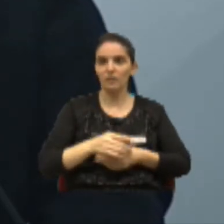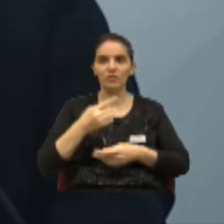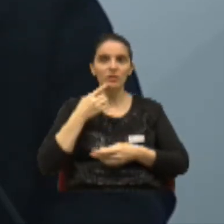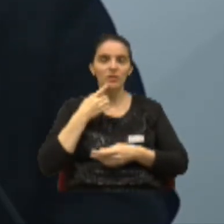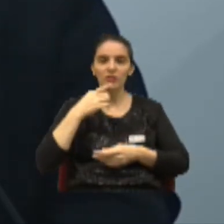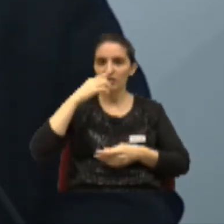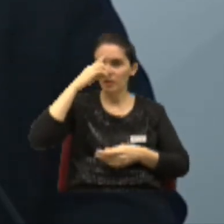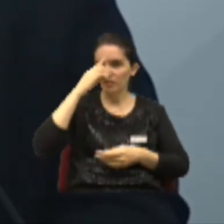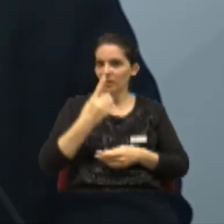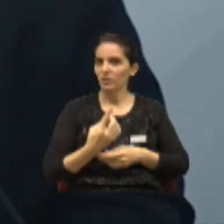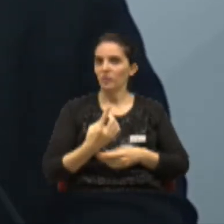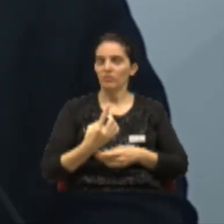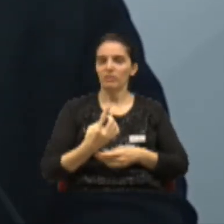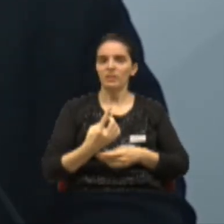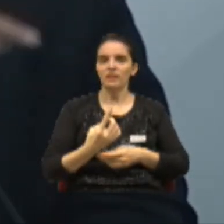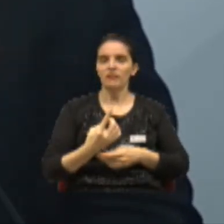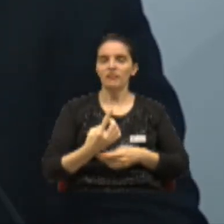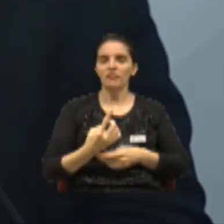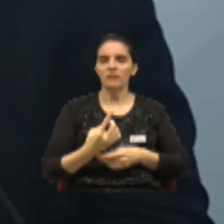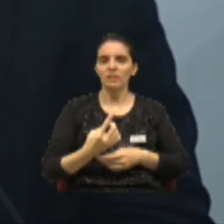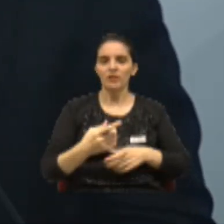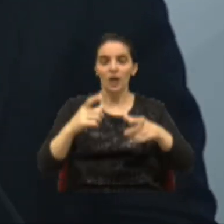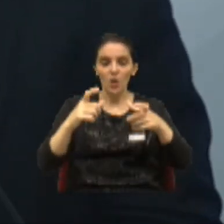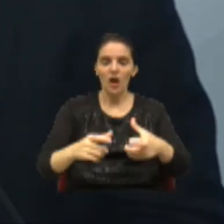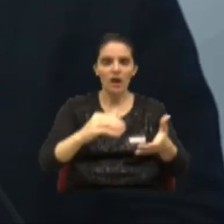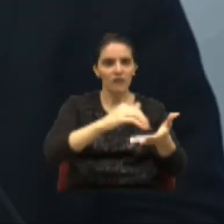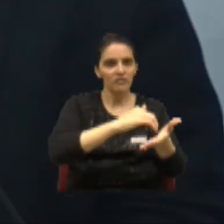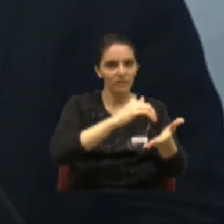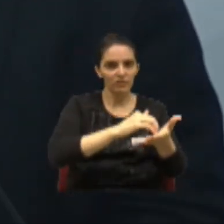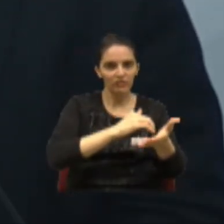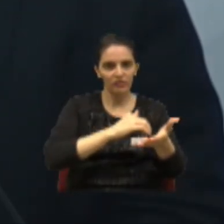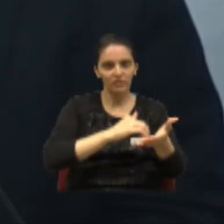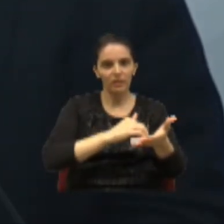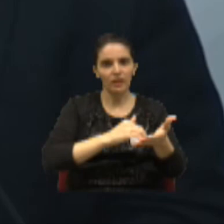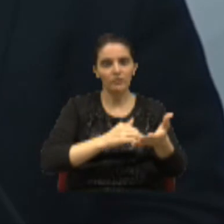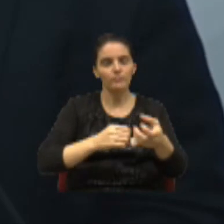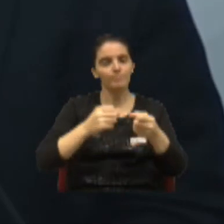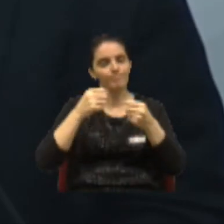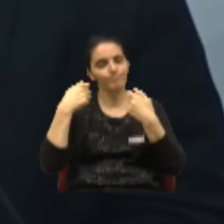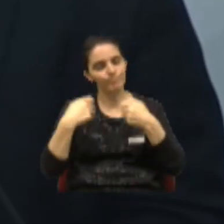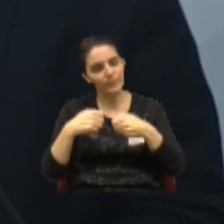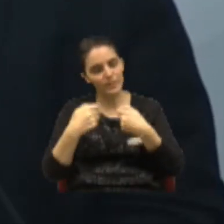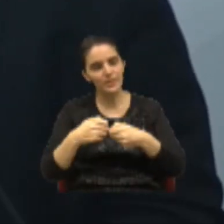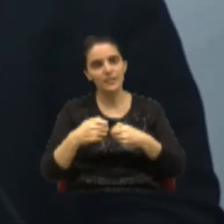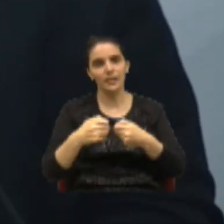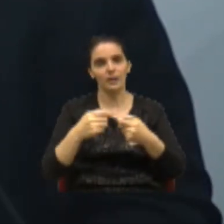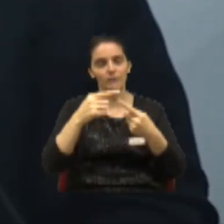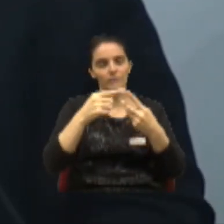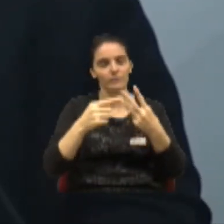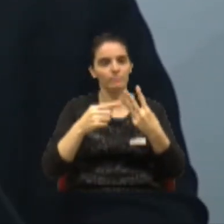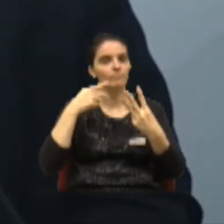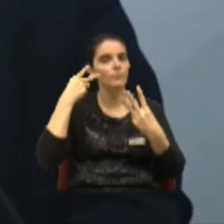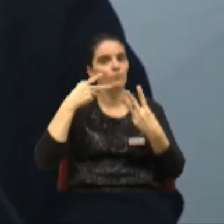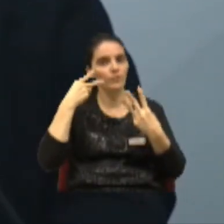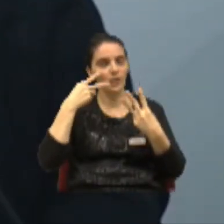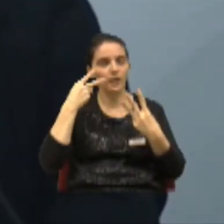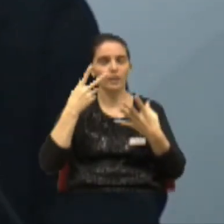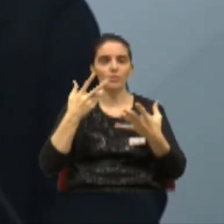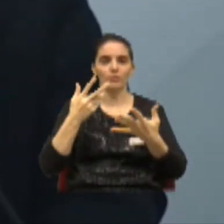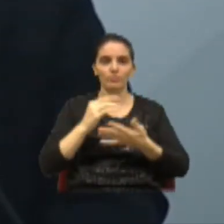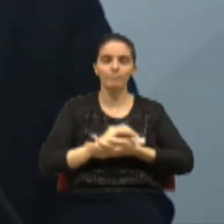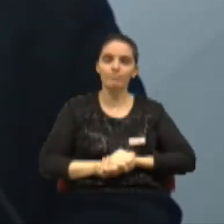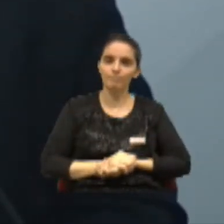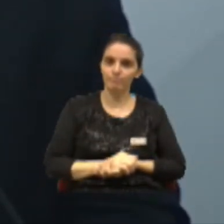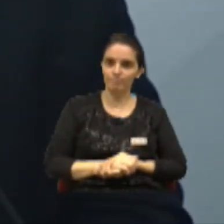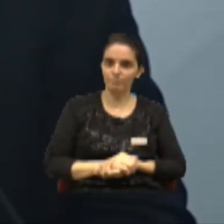que aquela cadeira de secretário da saúde caberia para qualquer um dos três. Muito bem. Muito bem. Então,